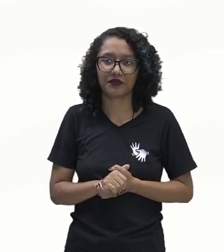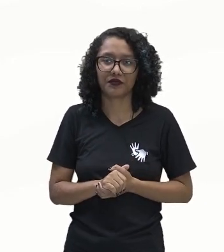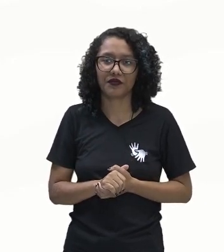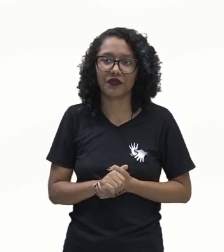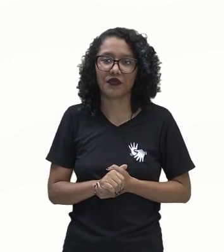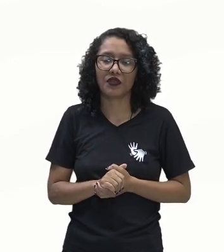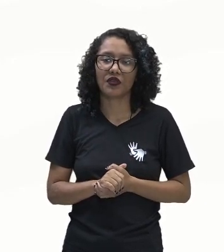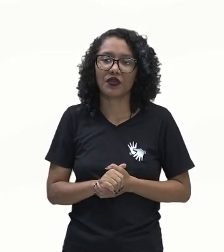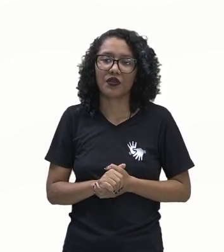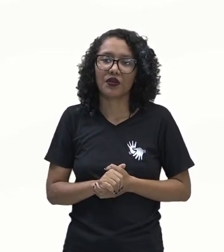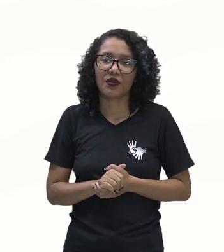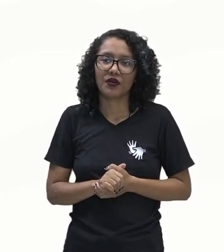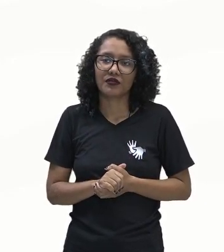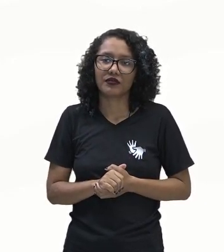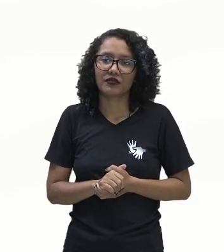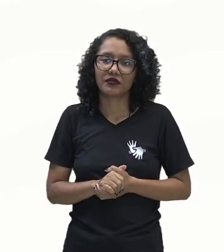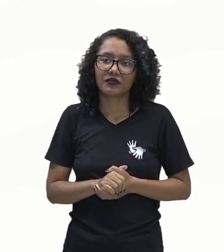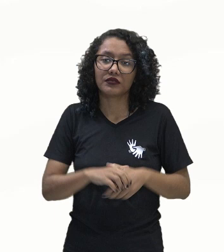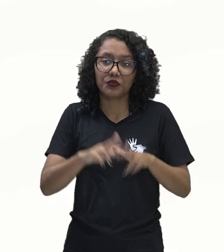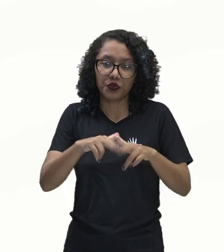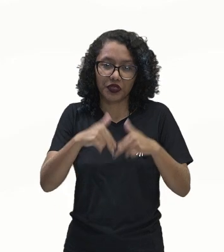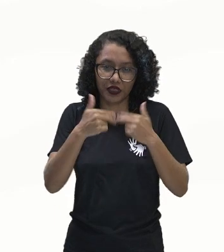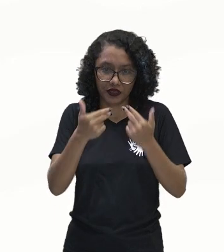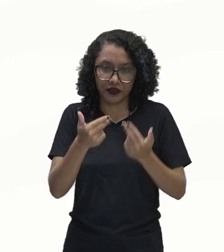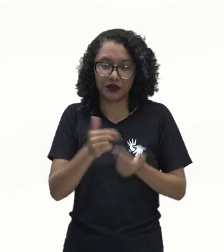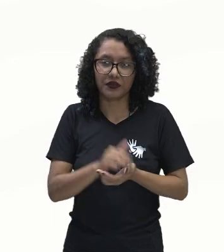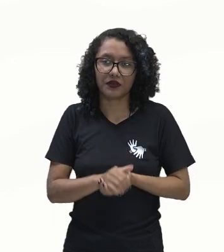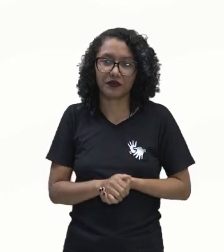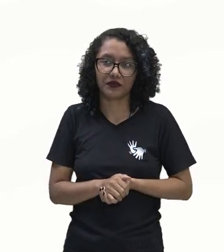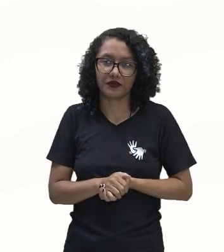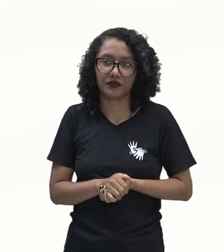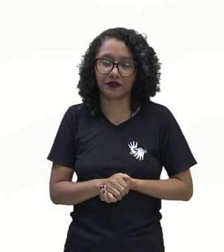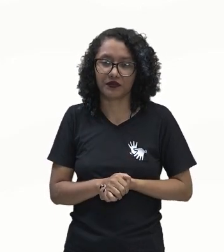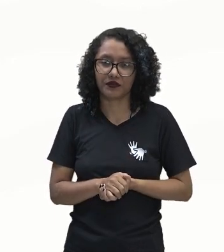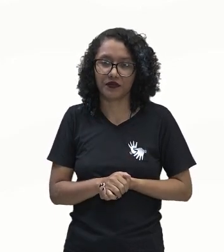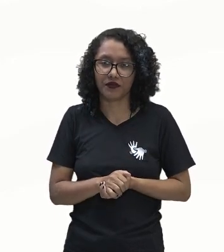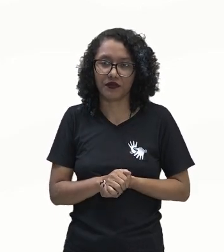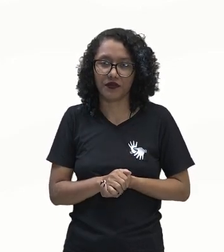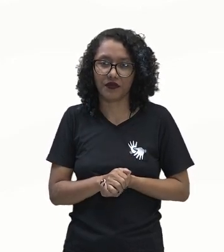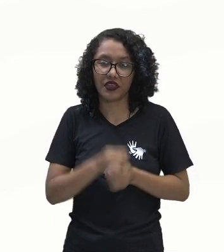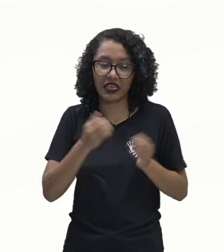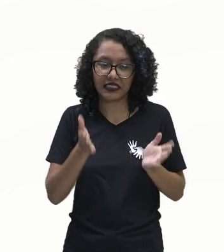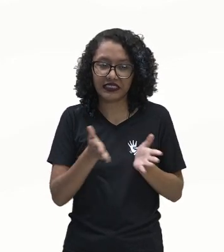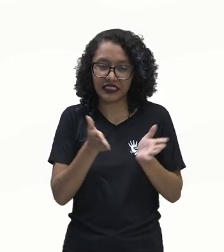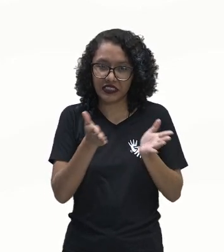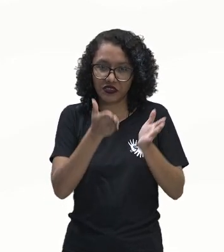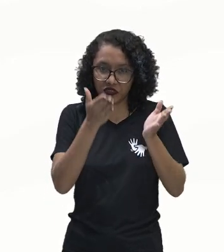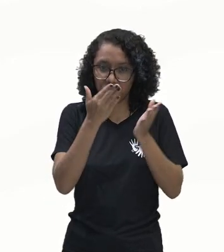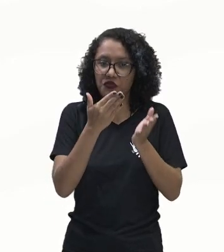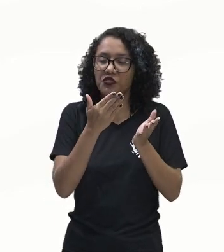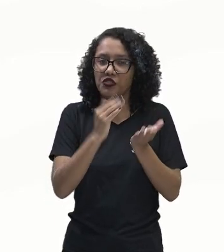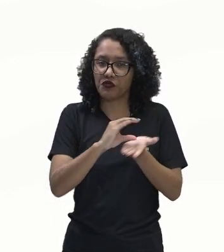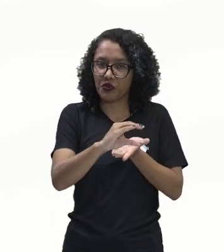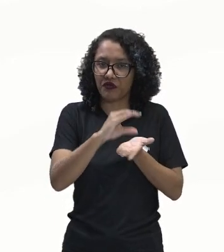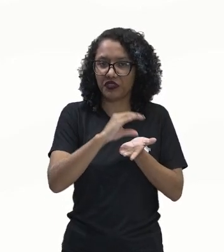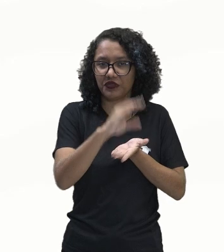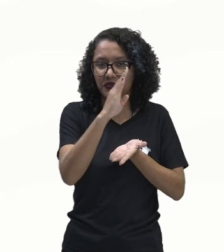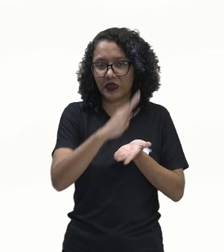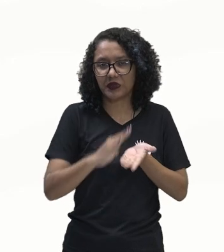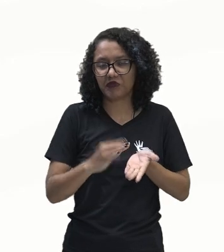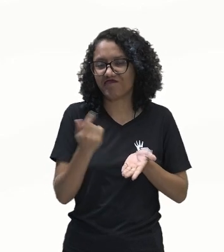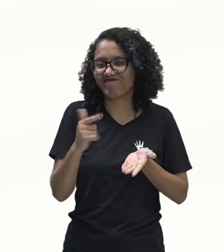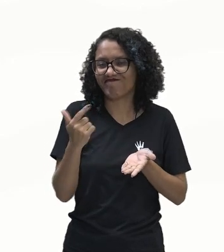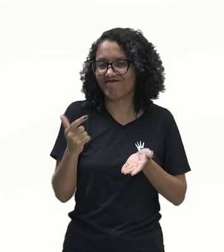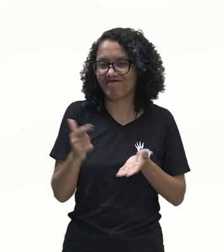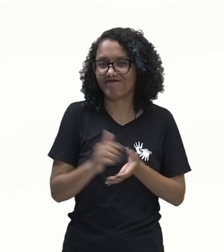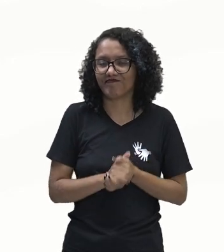ou seja, né, não haverá aquele incentivo para investimento no Brasil. Isso